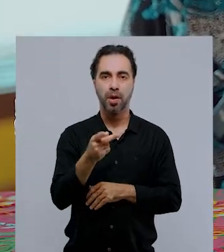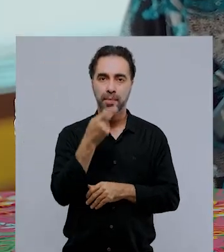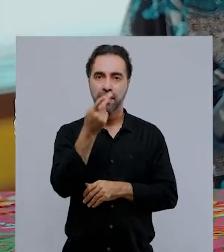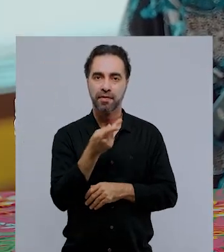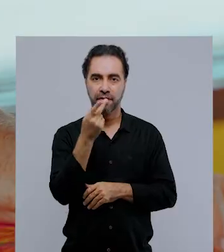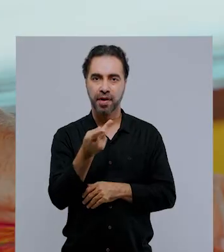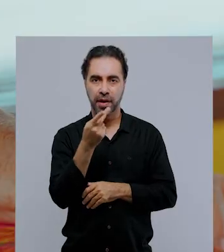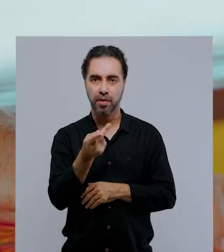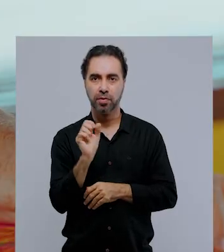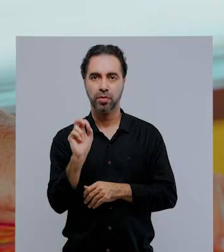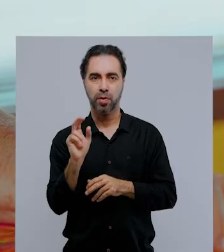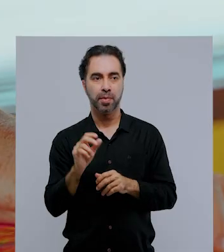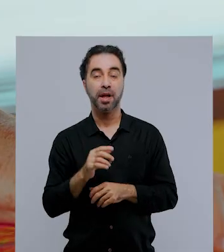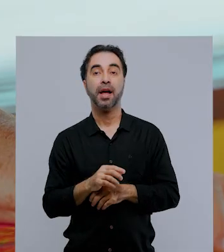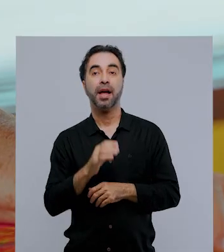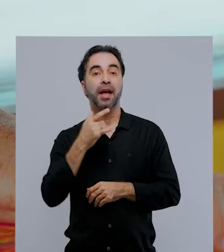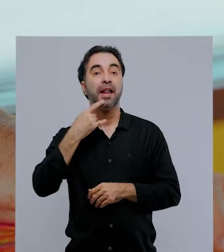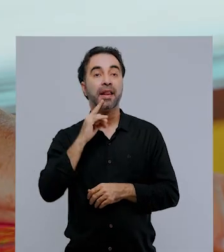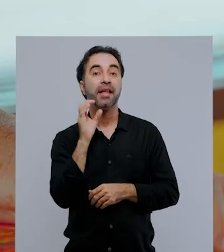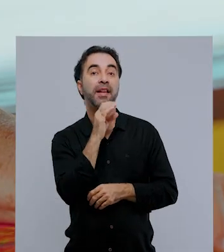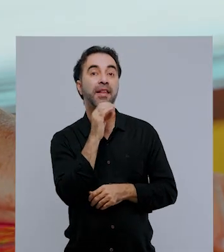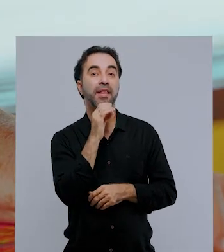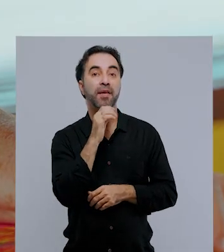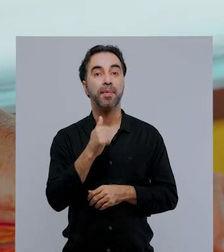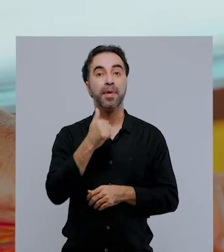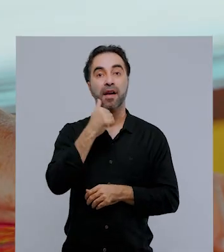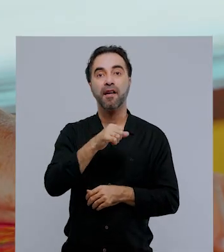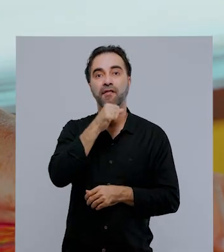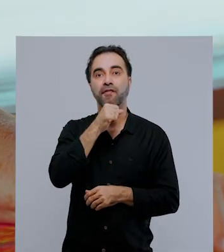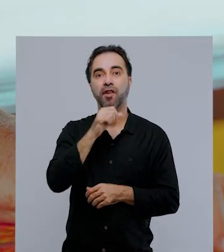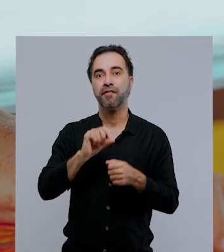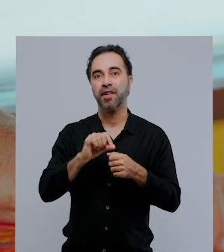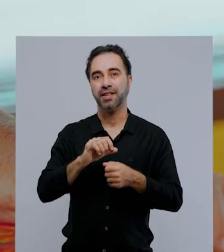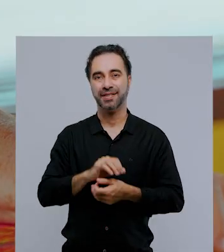desse quentão, minha avó que faz, e aí eles ficam também encantados, né?